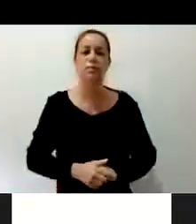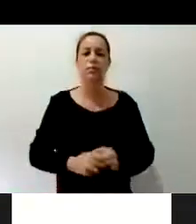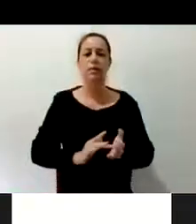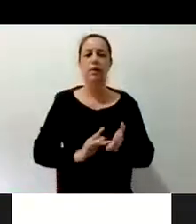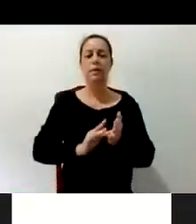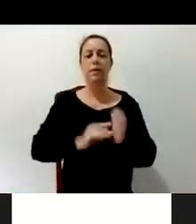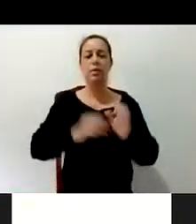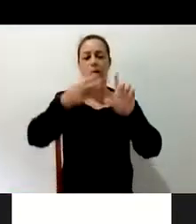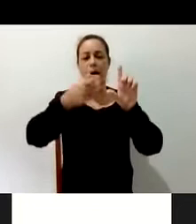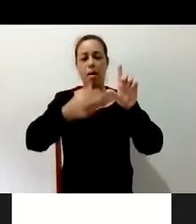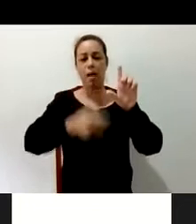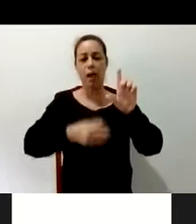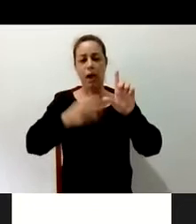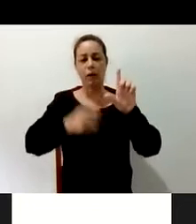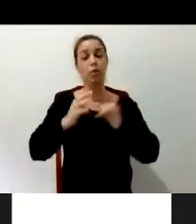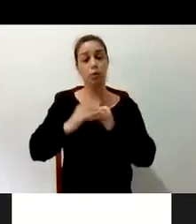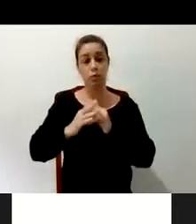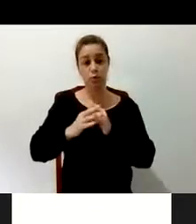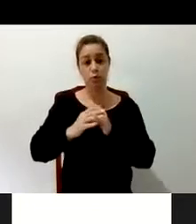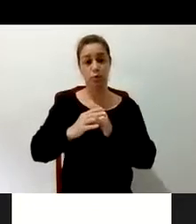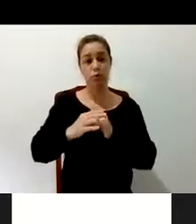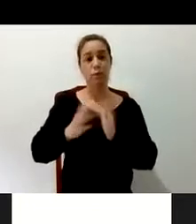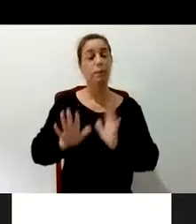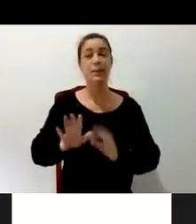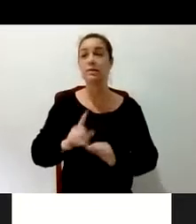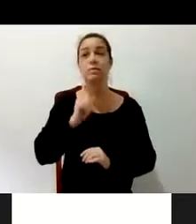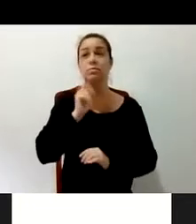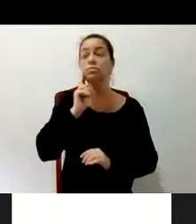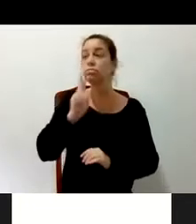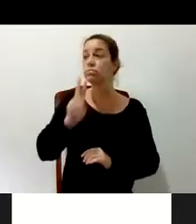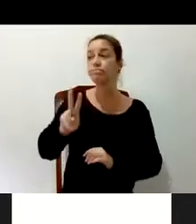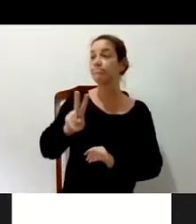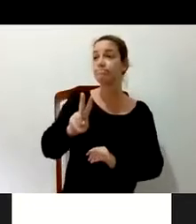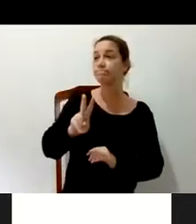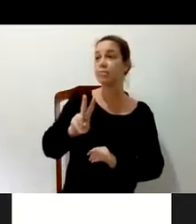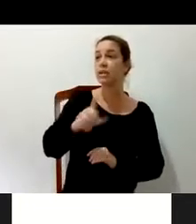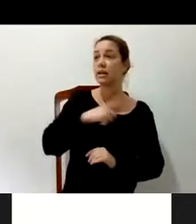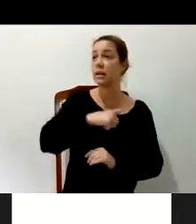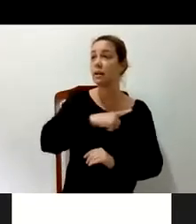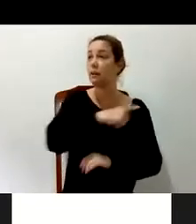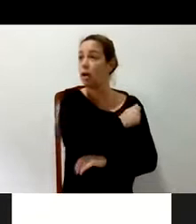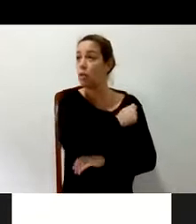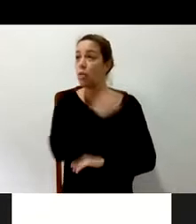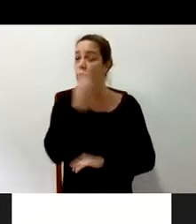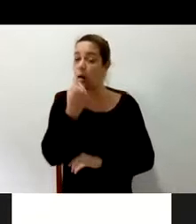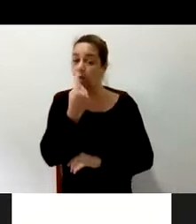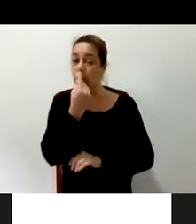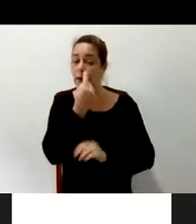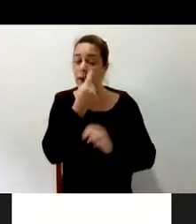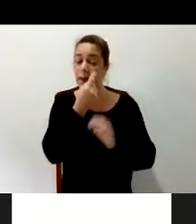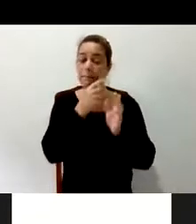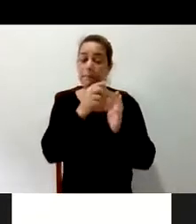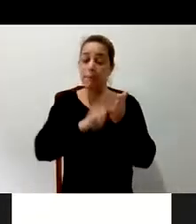Sim. Mas eu não... tem uma aluna que está olhando lá as mensagens, só que ninguém